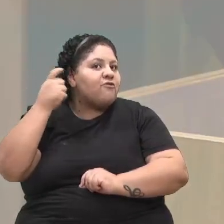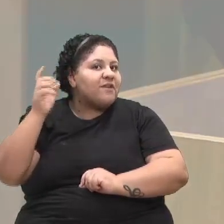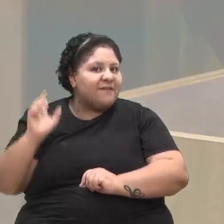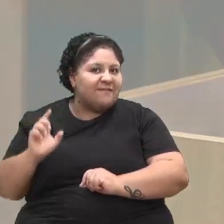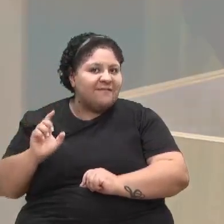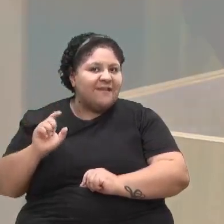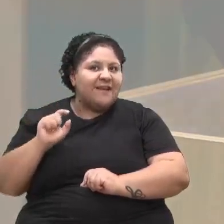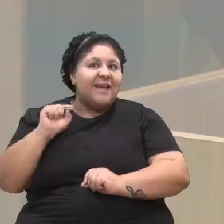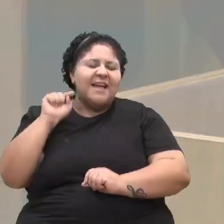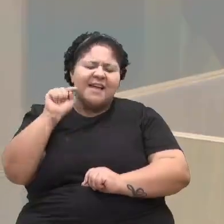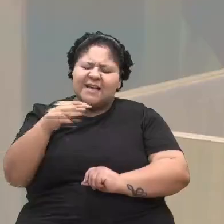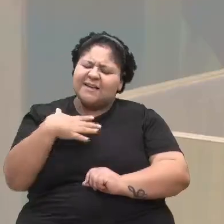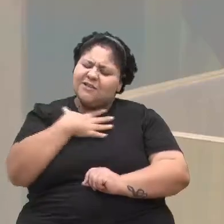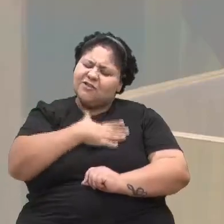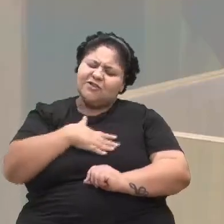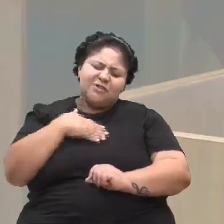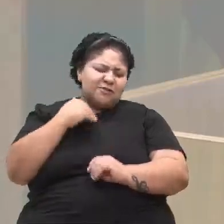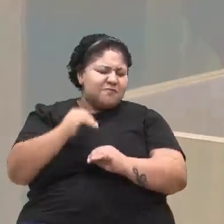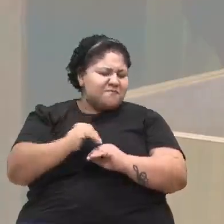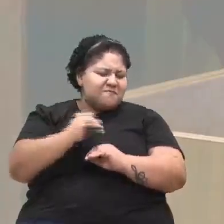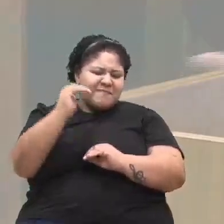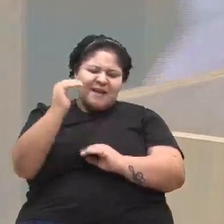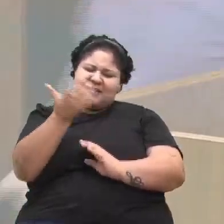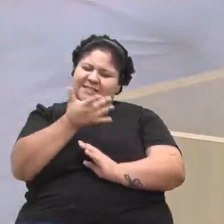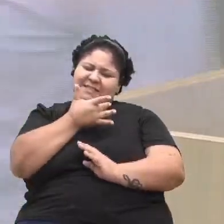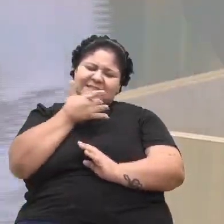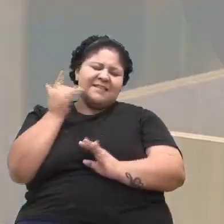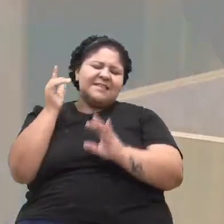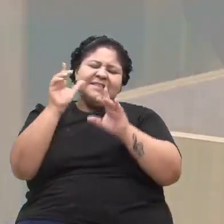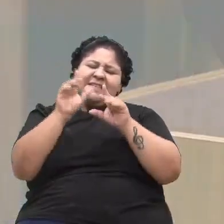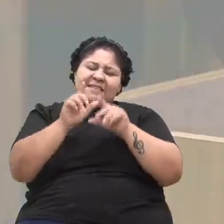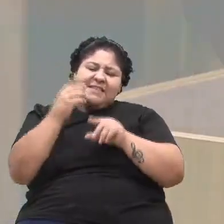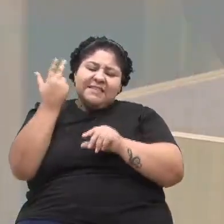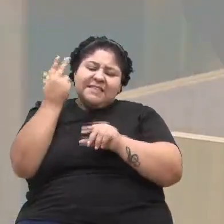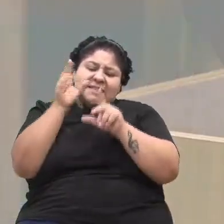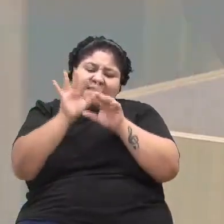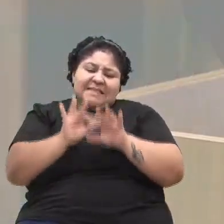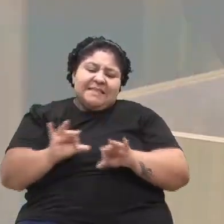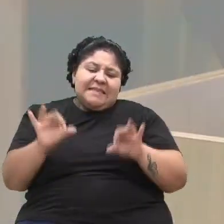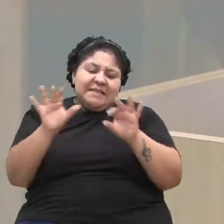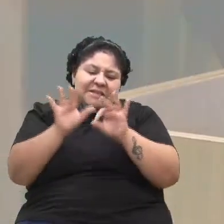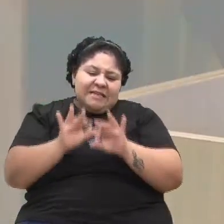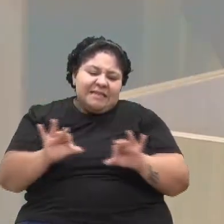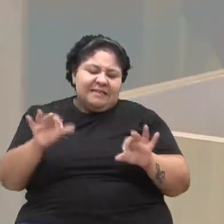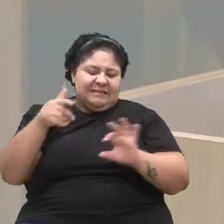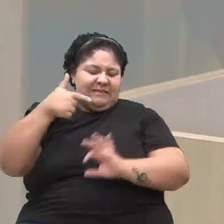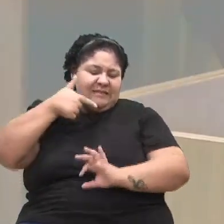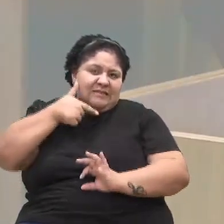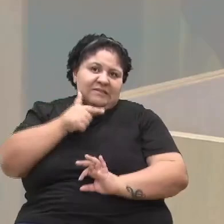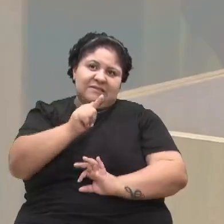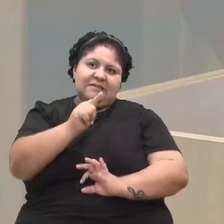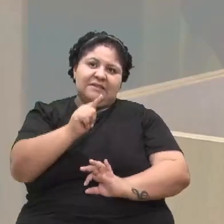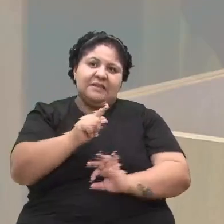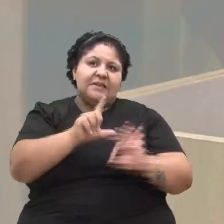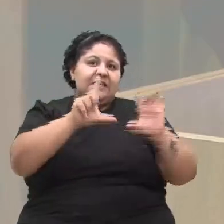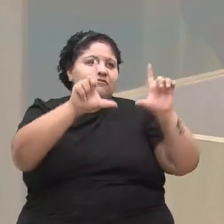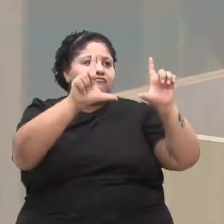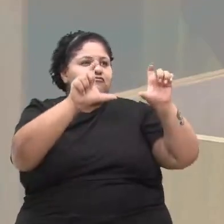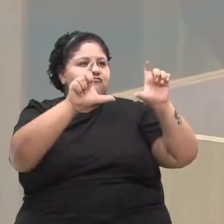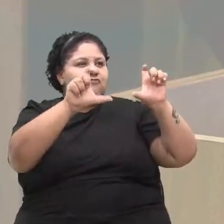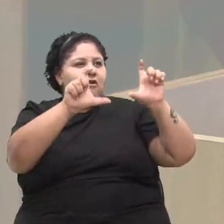Essa é a forma mais barata e a forma mais fácil de se conseguir votos e de se